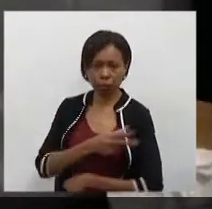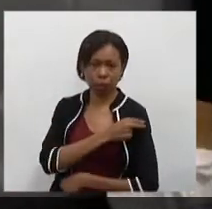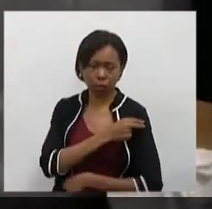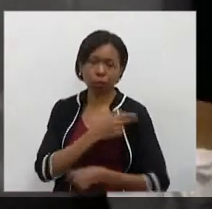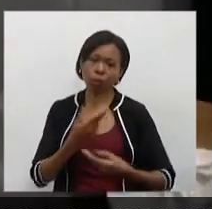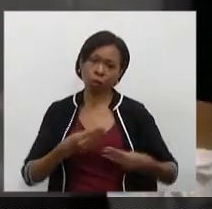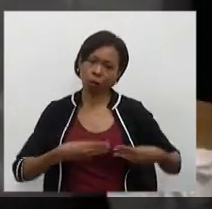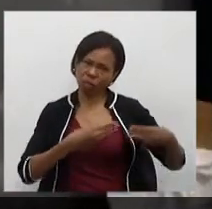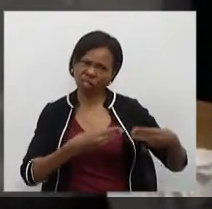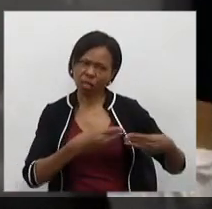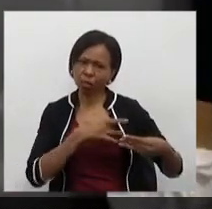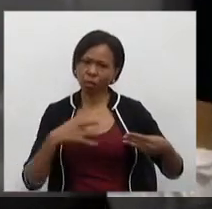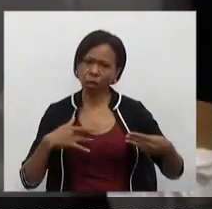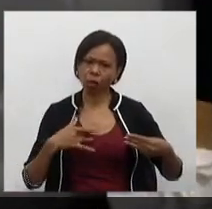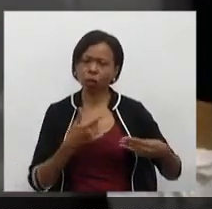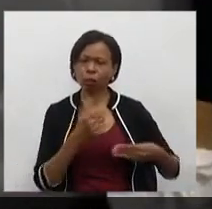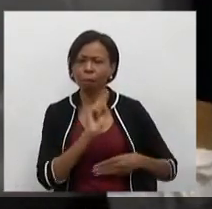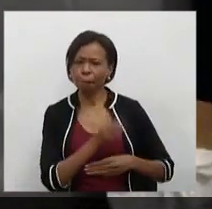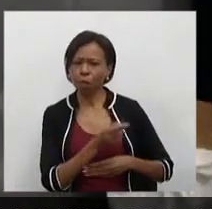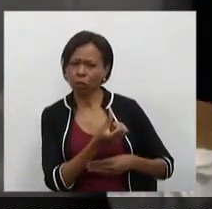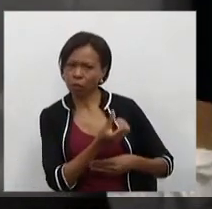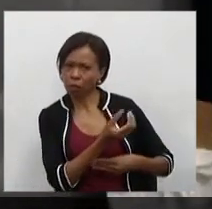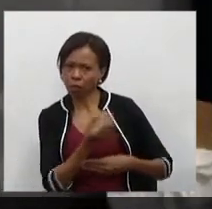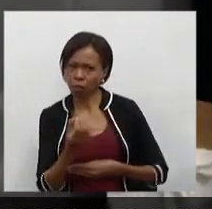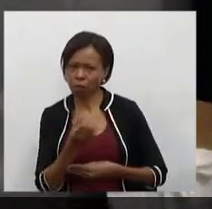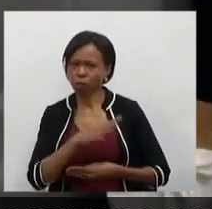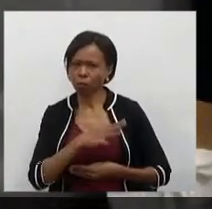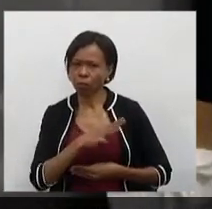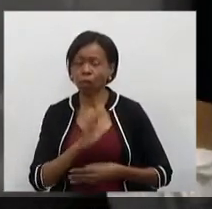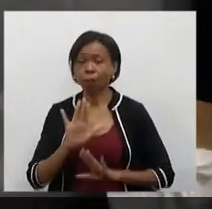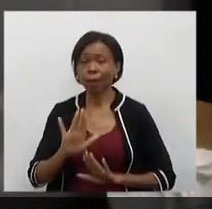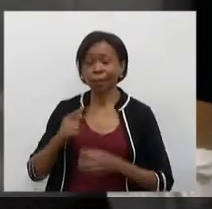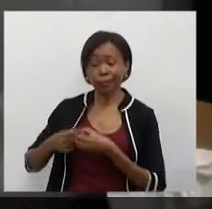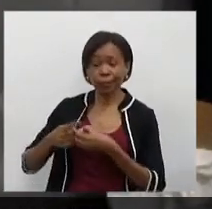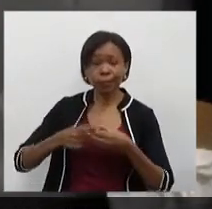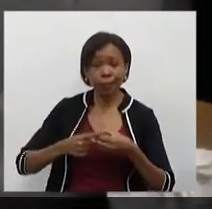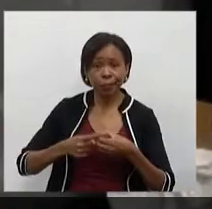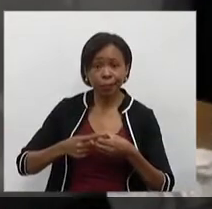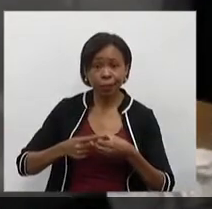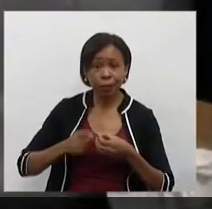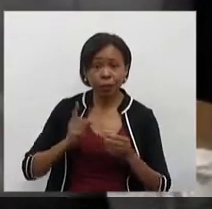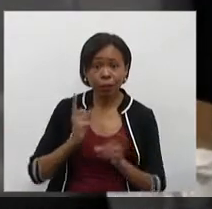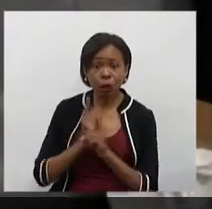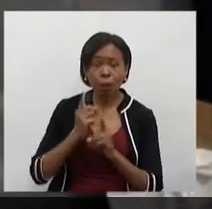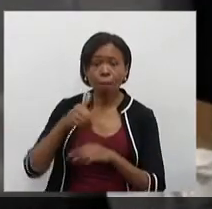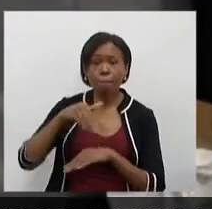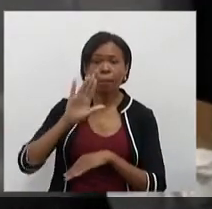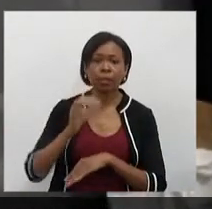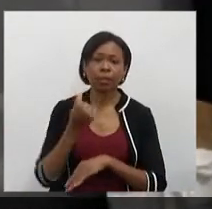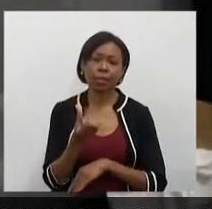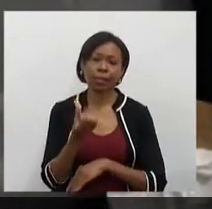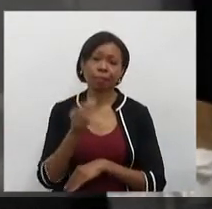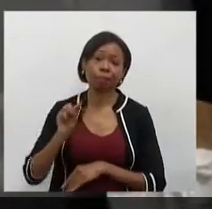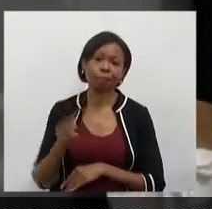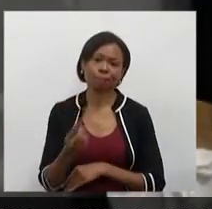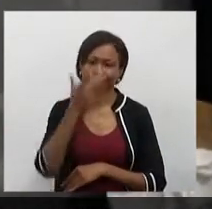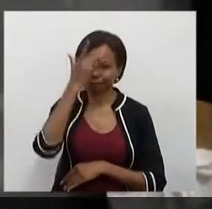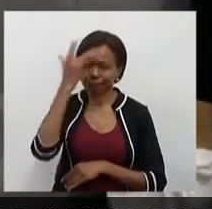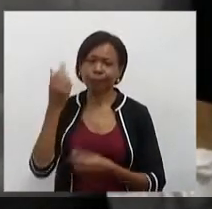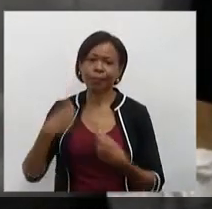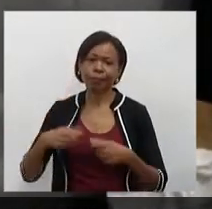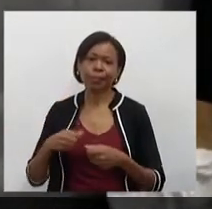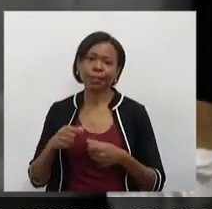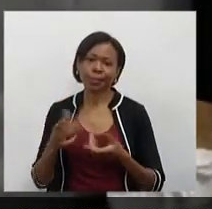da Saúde fez a estimativa para 1.600, os municípios nos identificaram mais de 6 mil pessoas nessa situação, né,